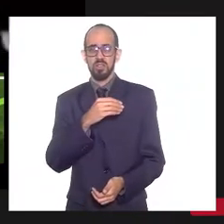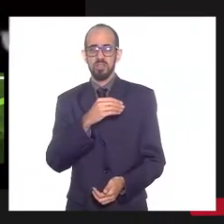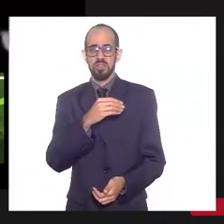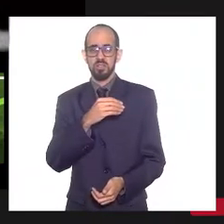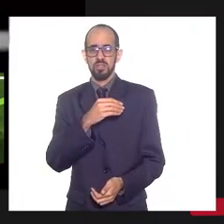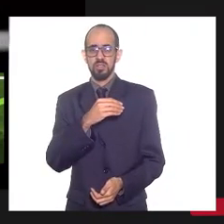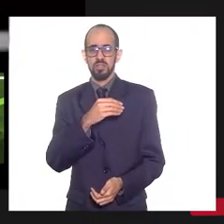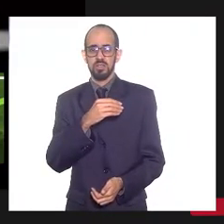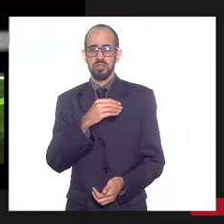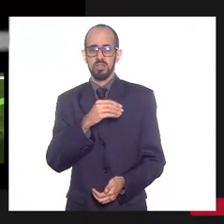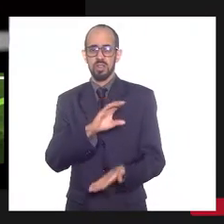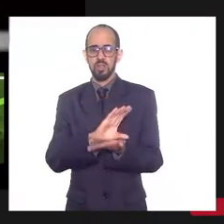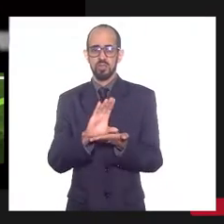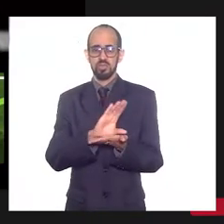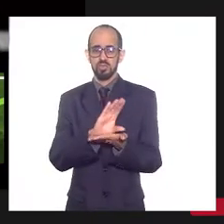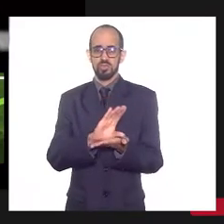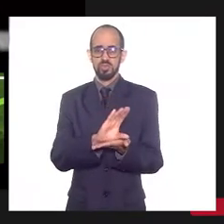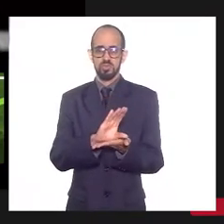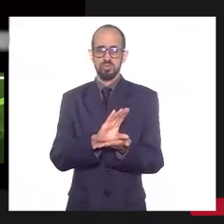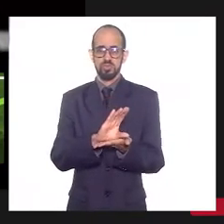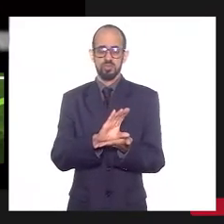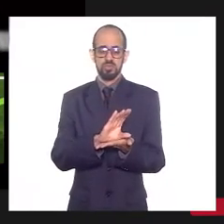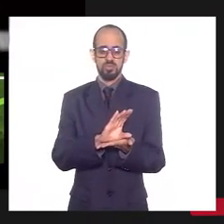cuspir uma constituição